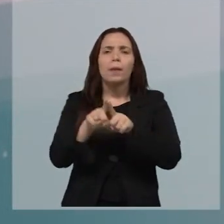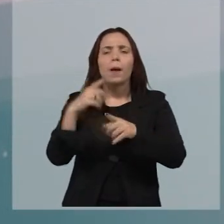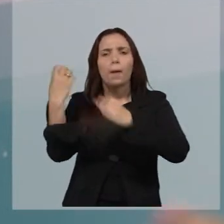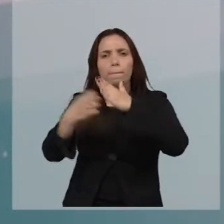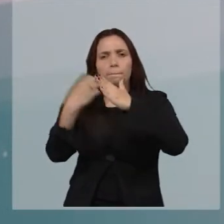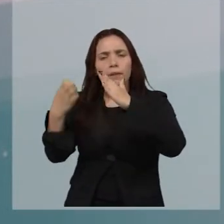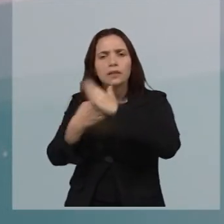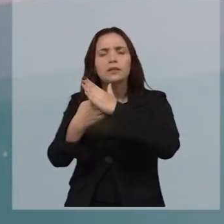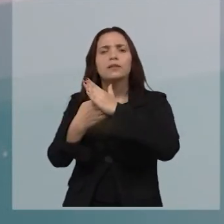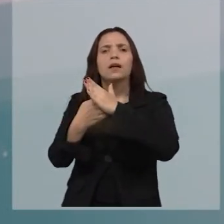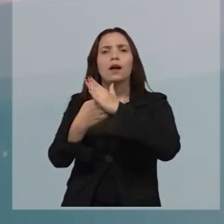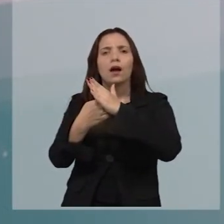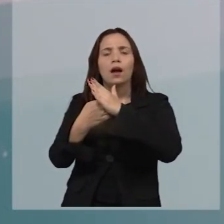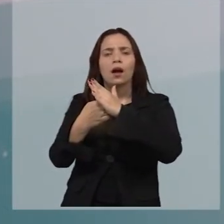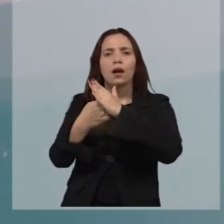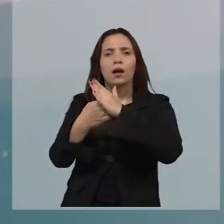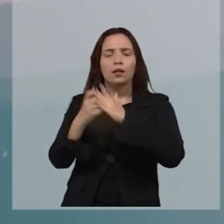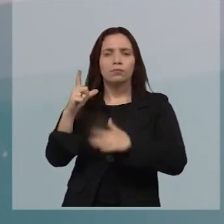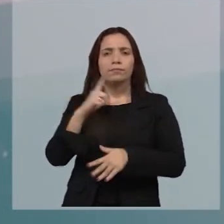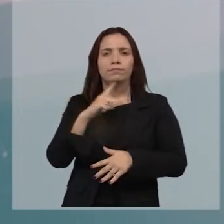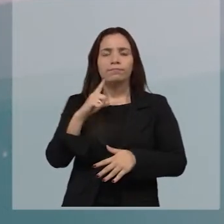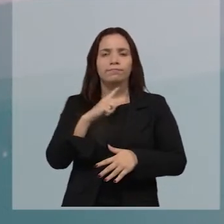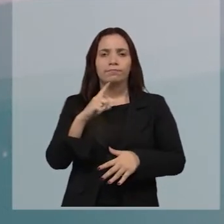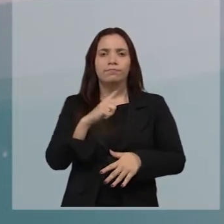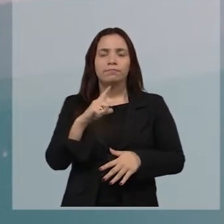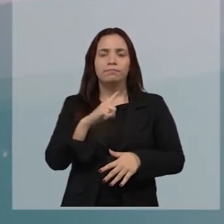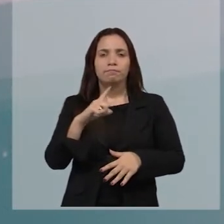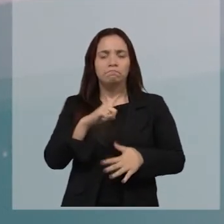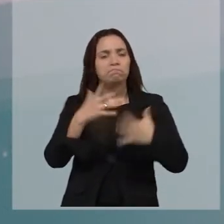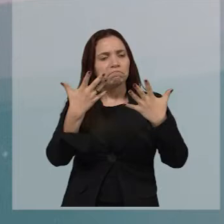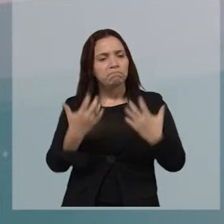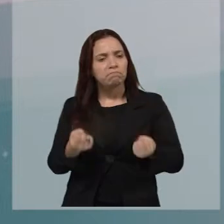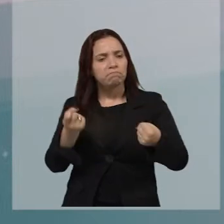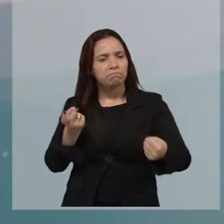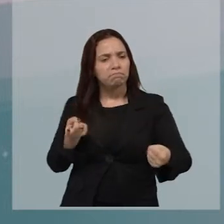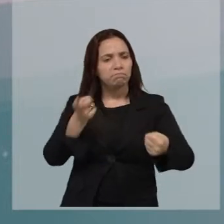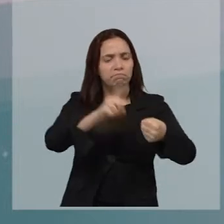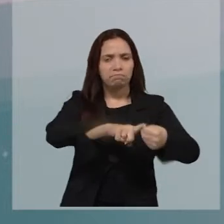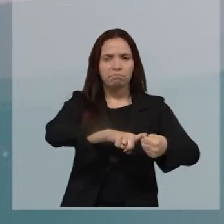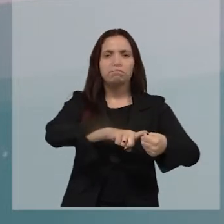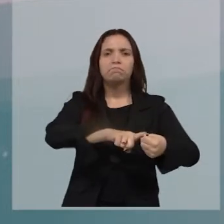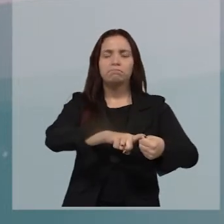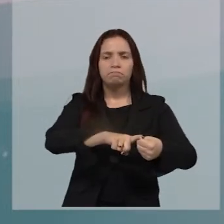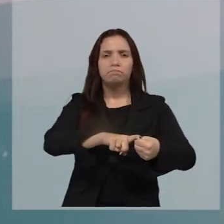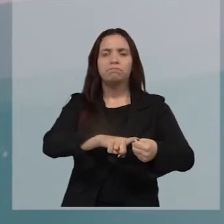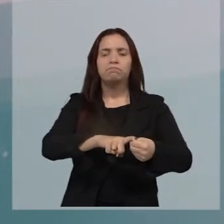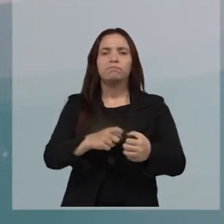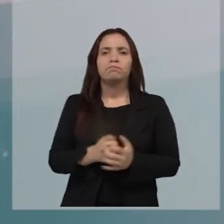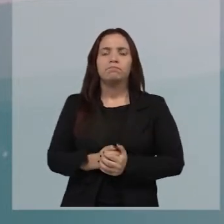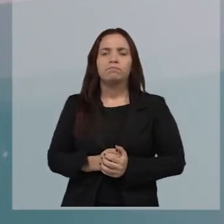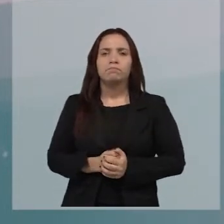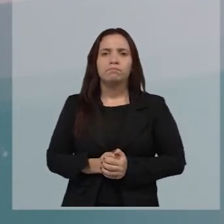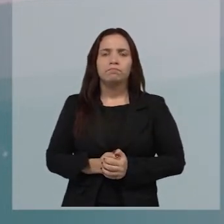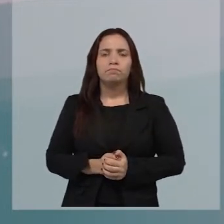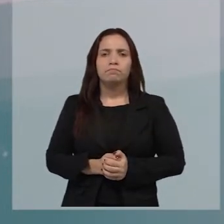a Ethel, né? Que foi uma grata, né? Hoje é uma grata amiga de profissão mesmo,